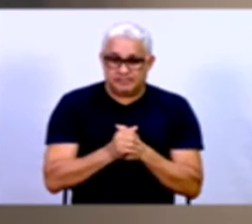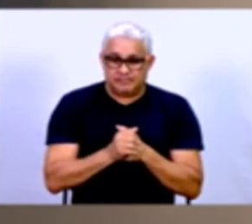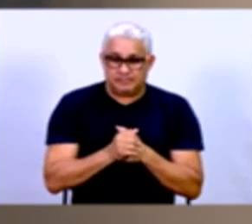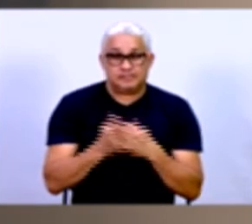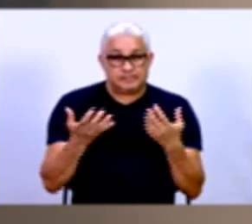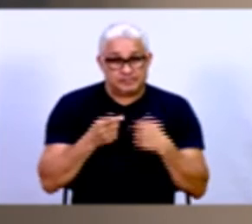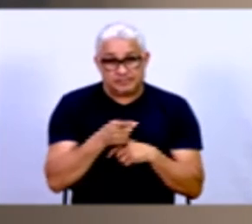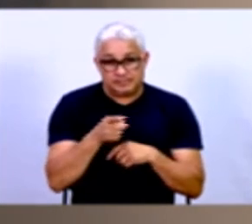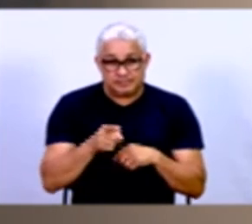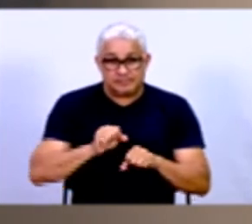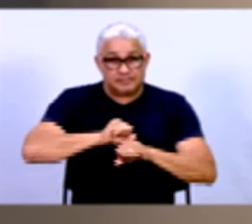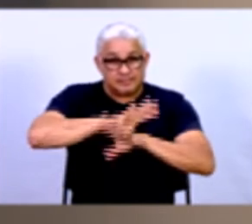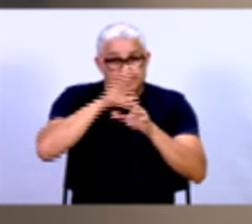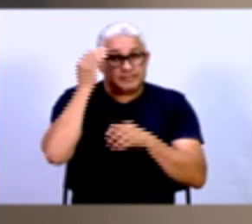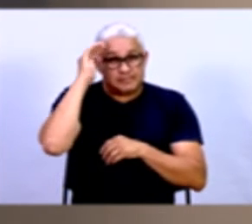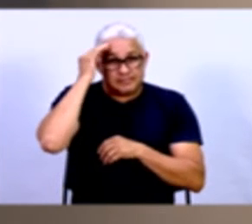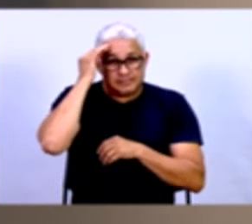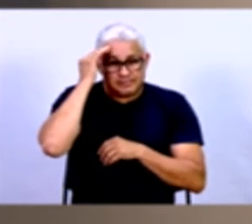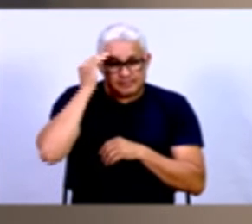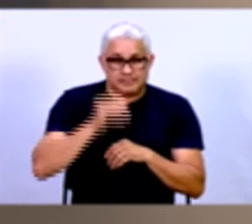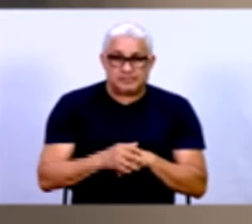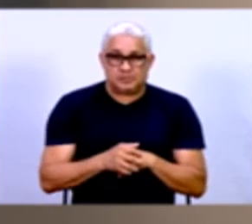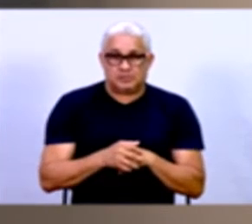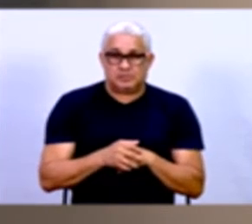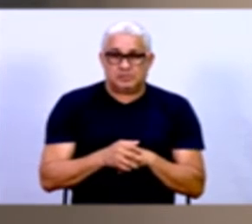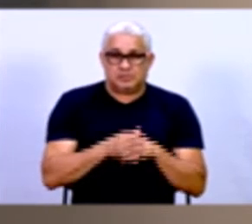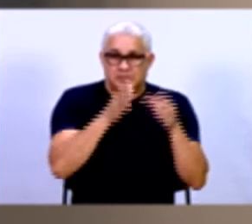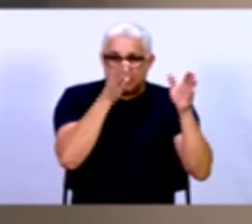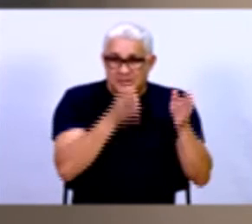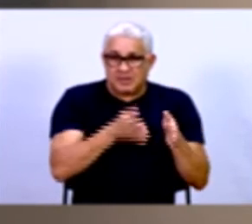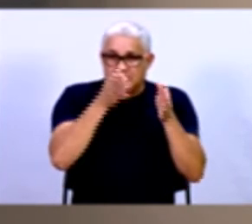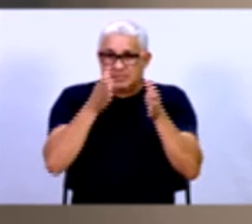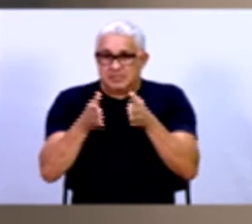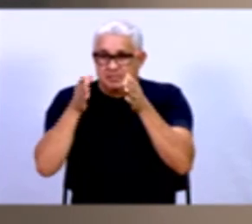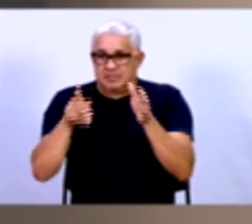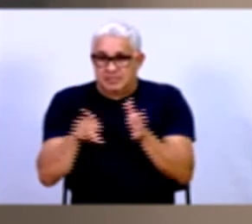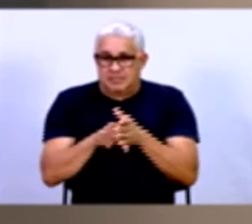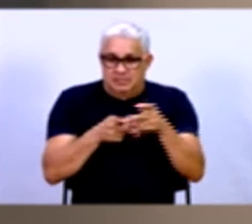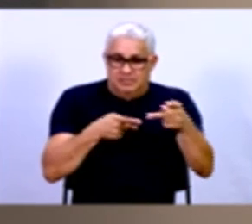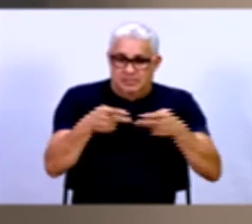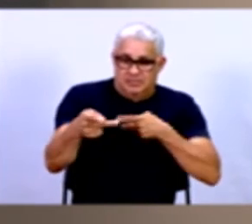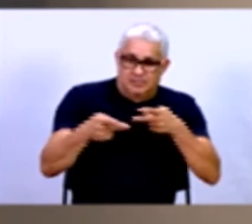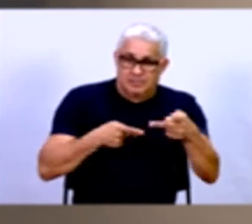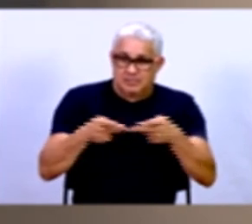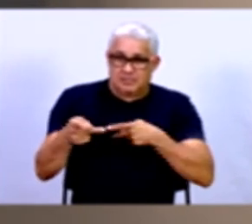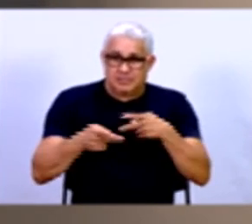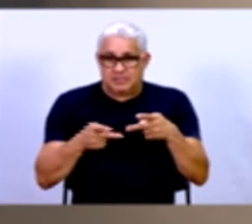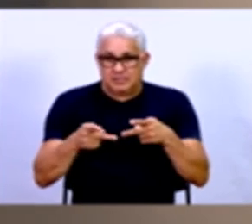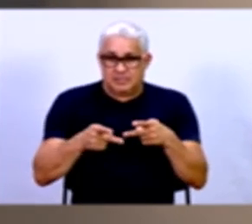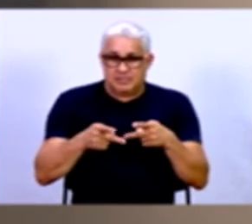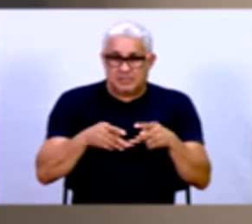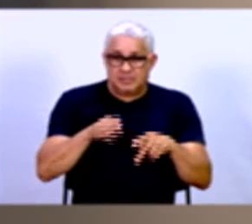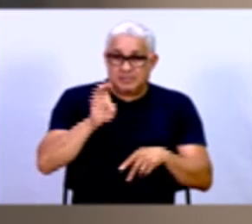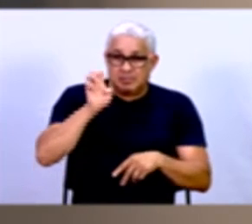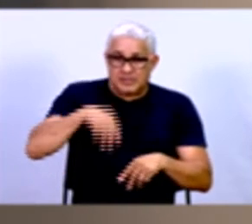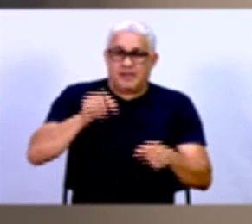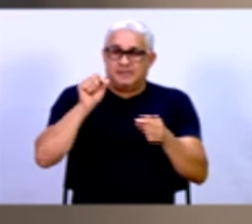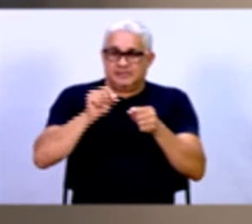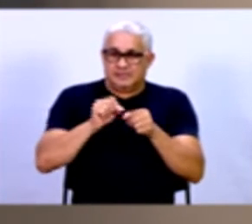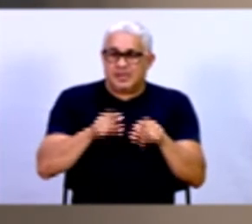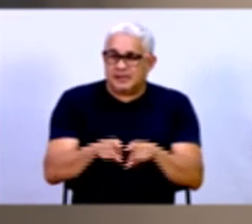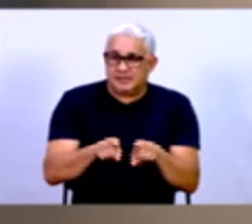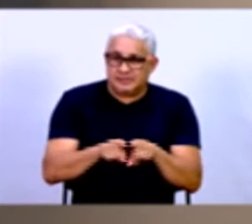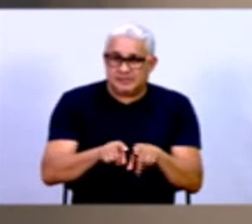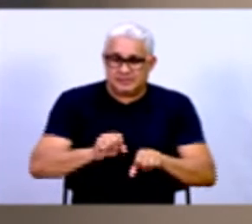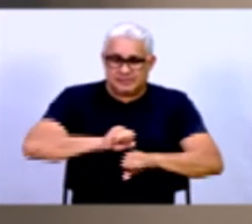quero muito que fique bem claro para vocês essas fases do planejamento, para que eles sejam muito bem feitos, tá? Muitas vezes vocês